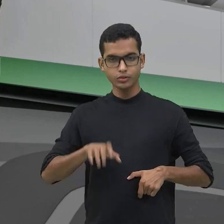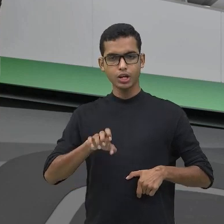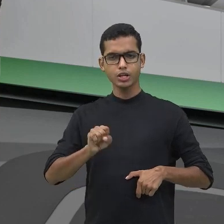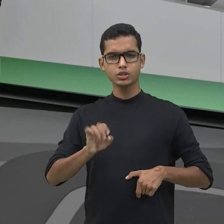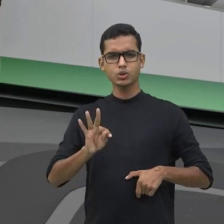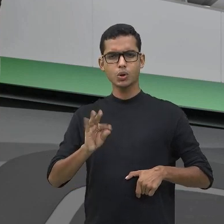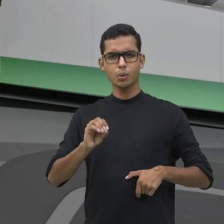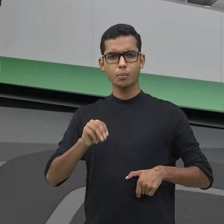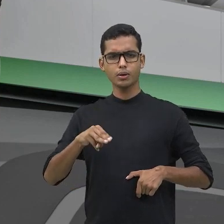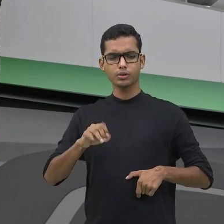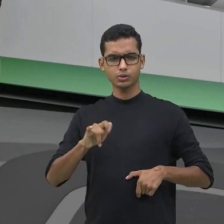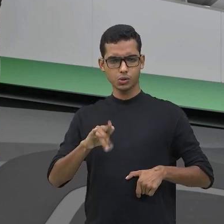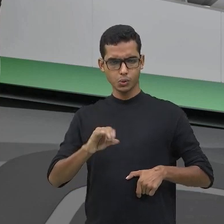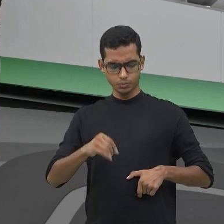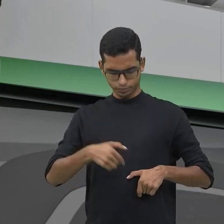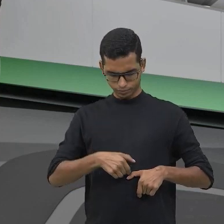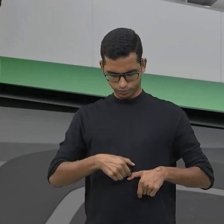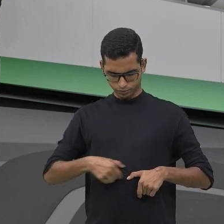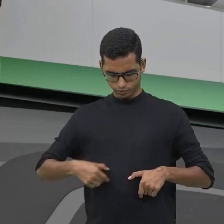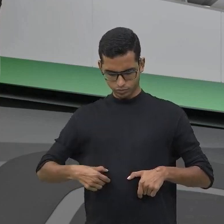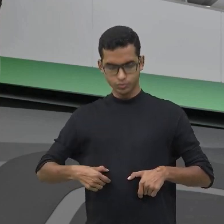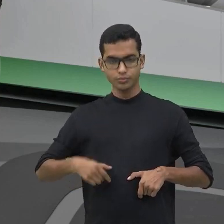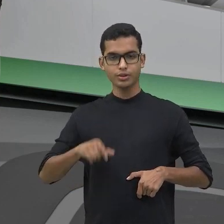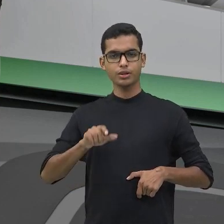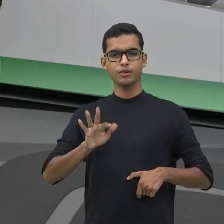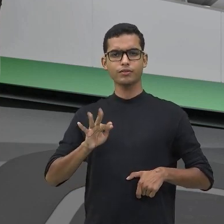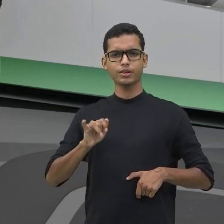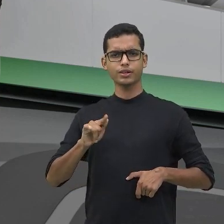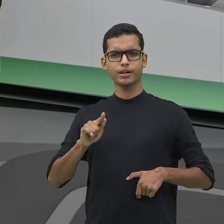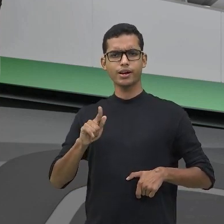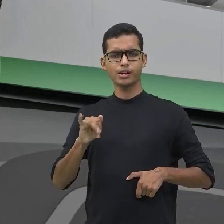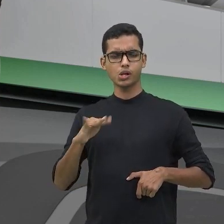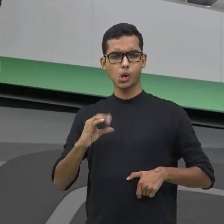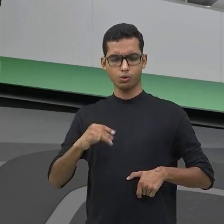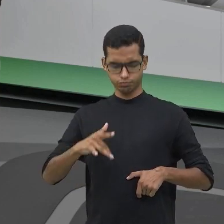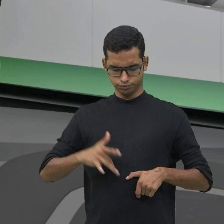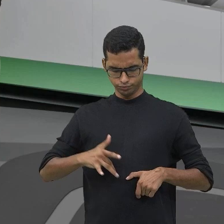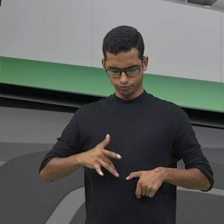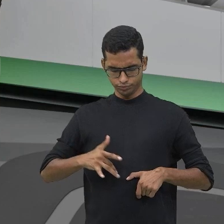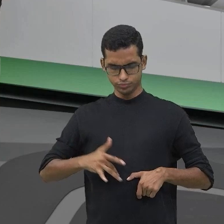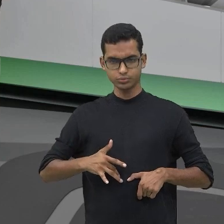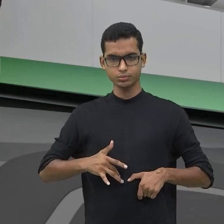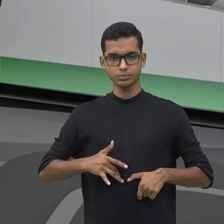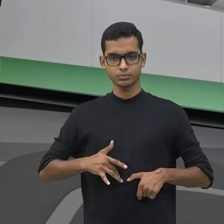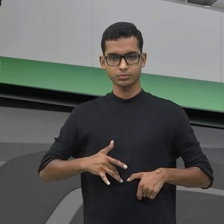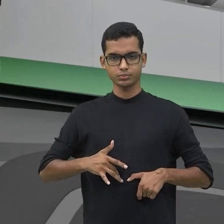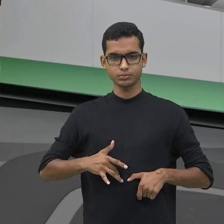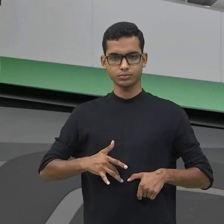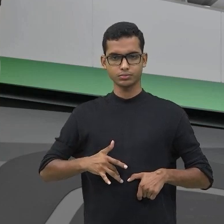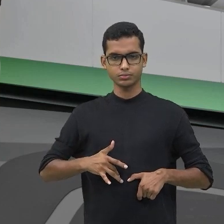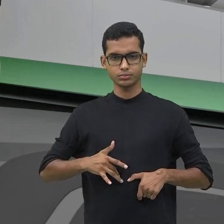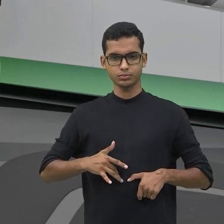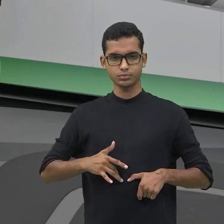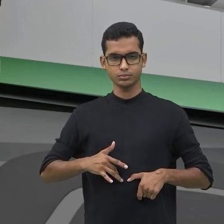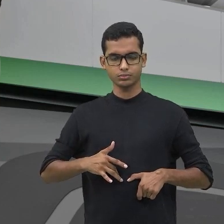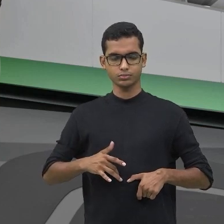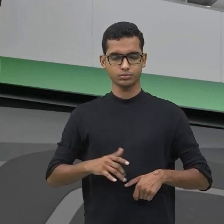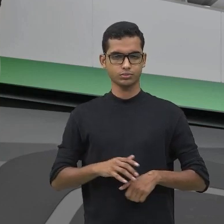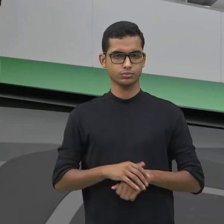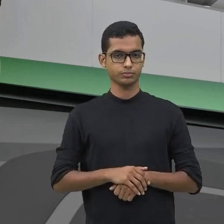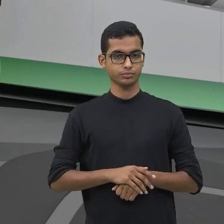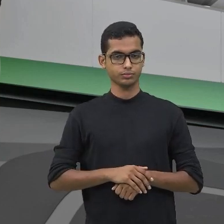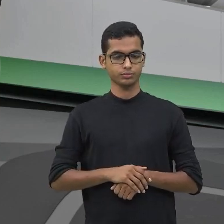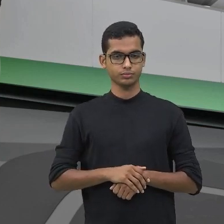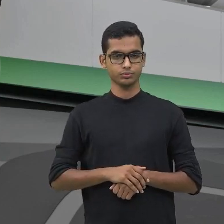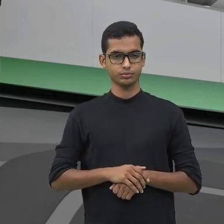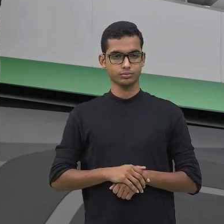o estômago. Muito bem, vamos lá. E aí a gente vai ver aqui, deixa eu só